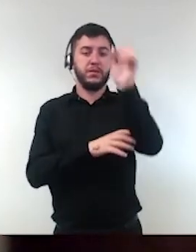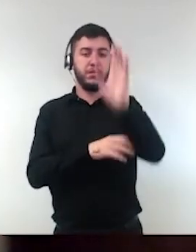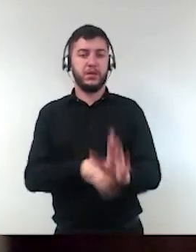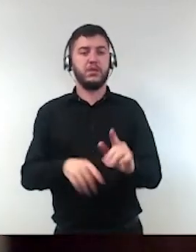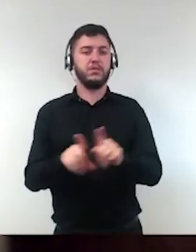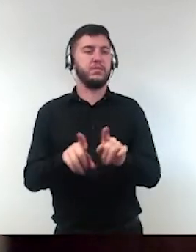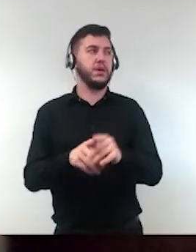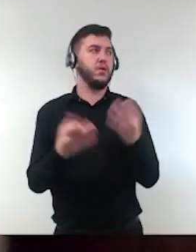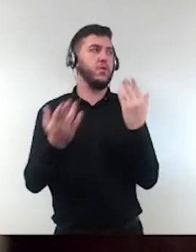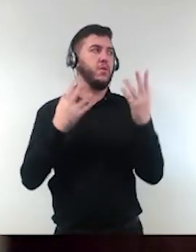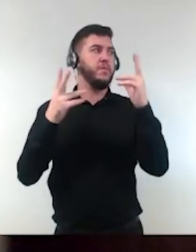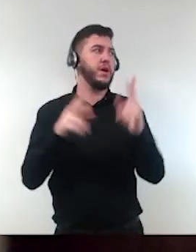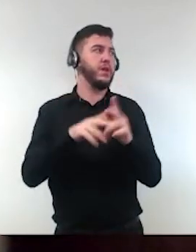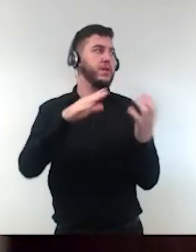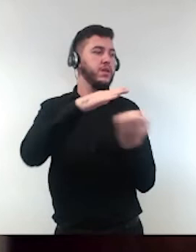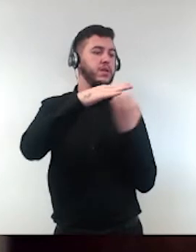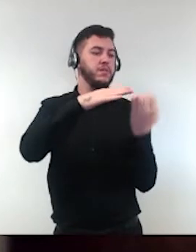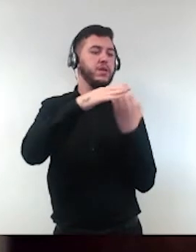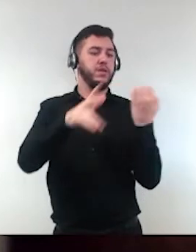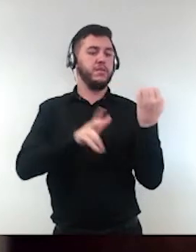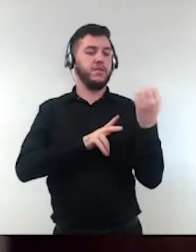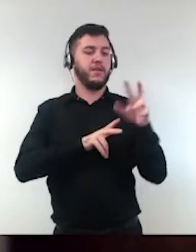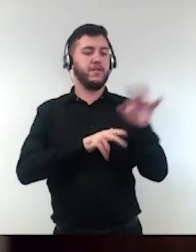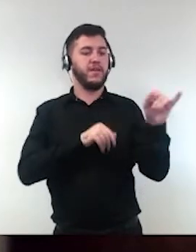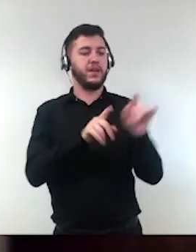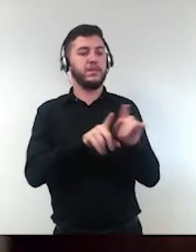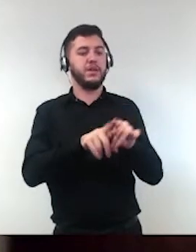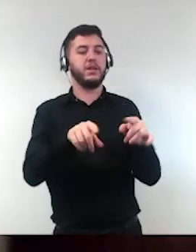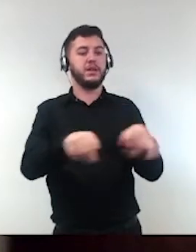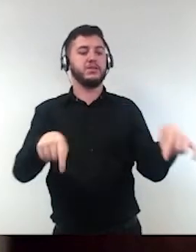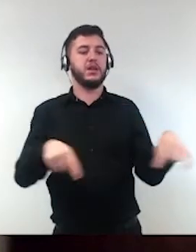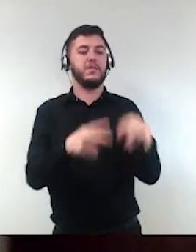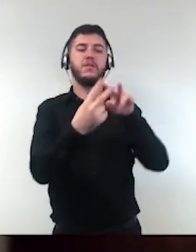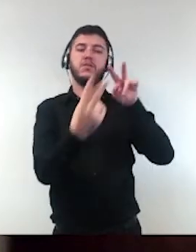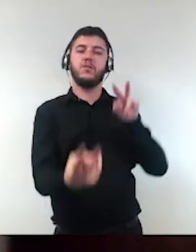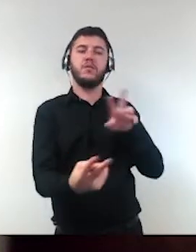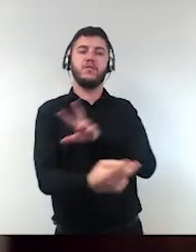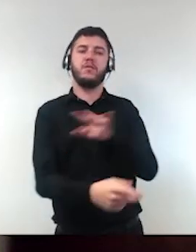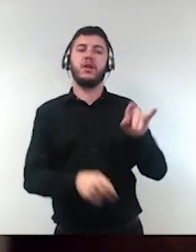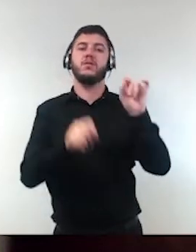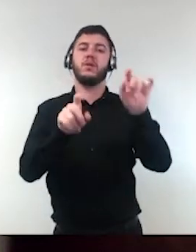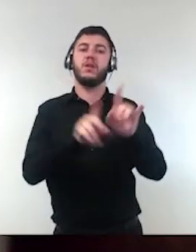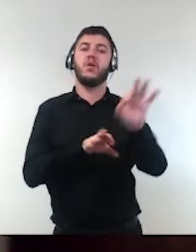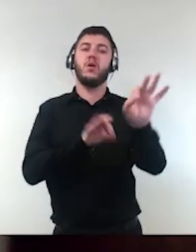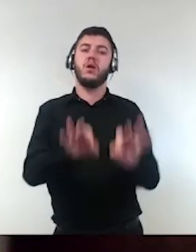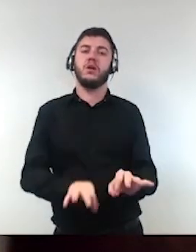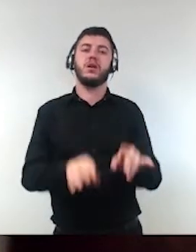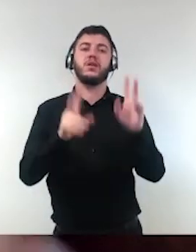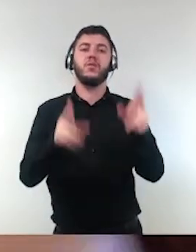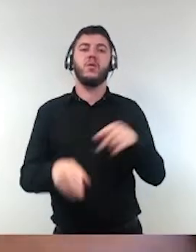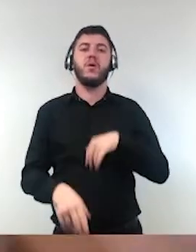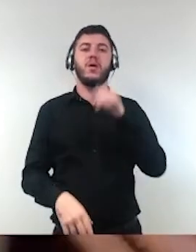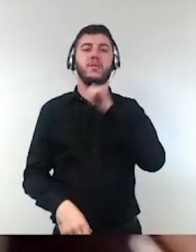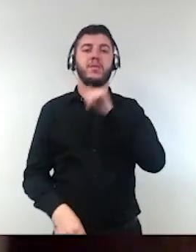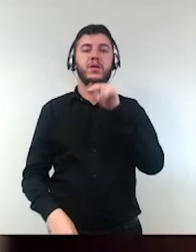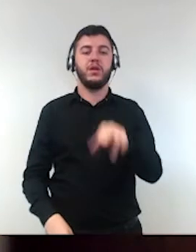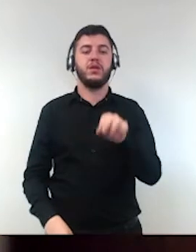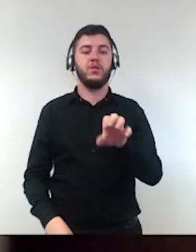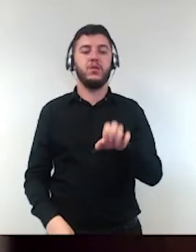usado salas virtuais, também deverá ser disciplinado, como a Noêmia, em termos